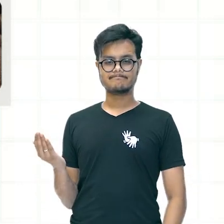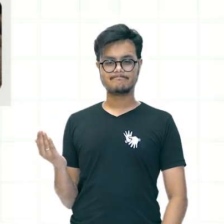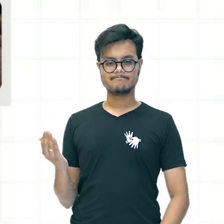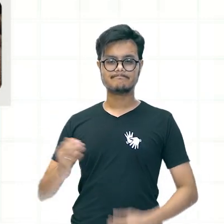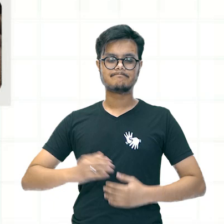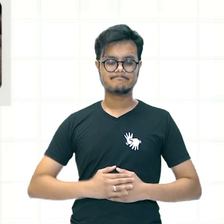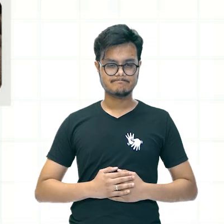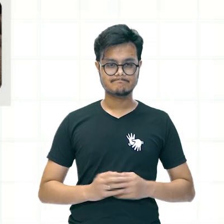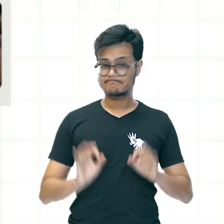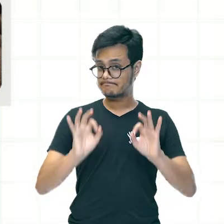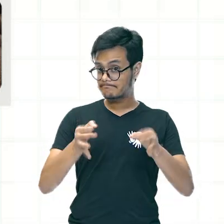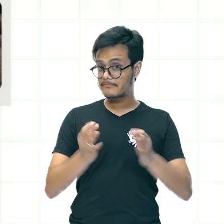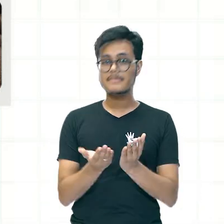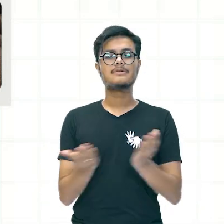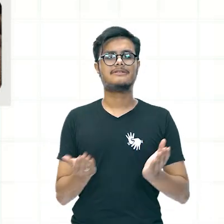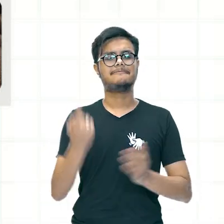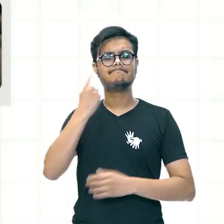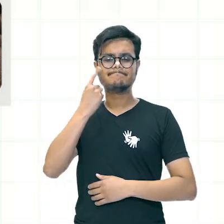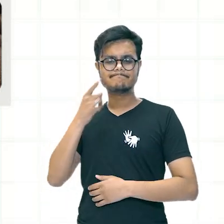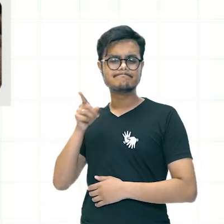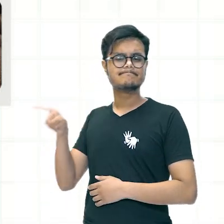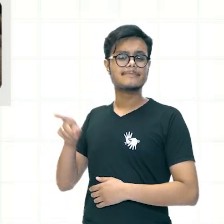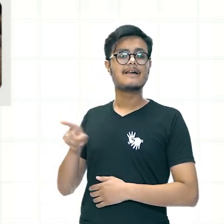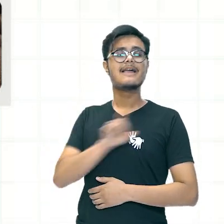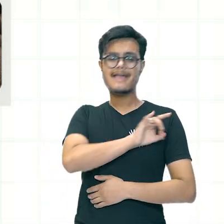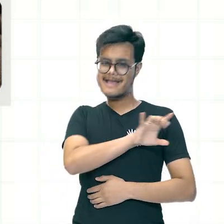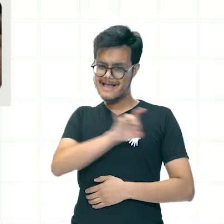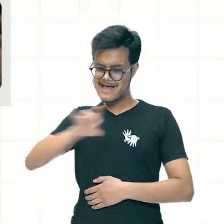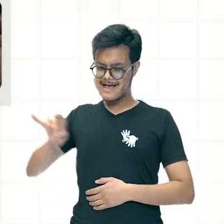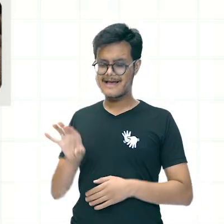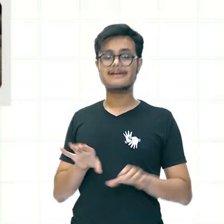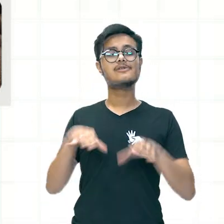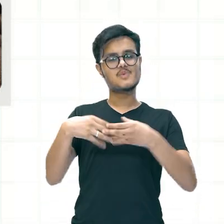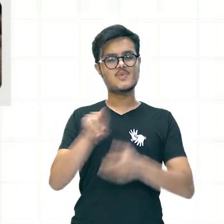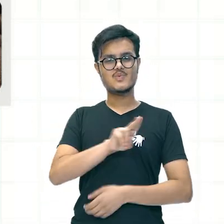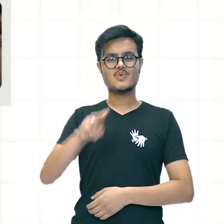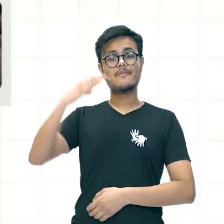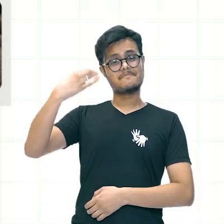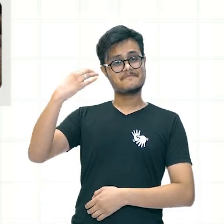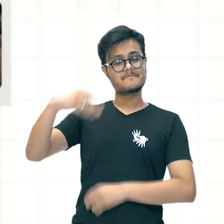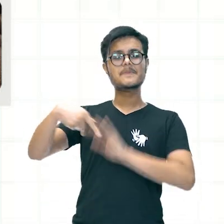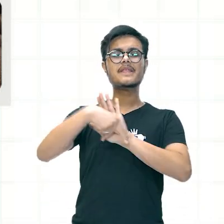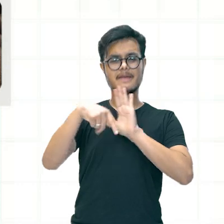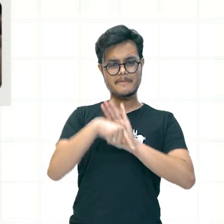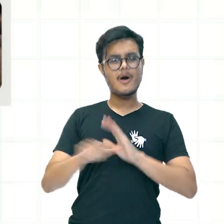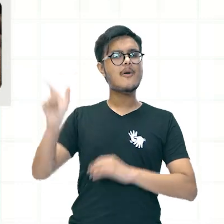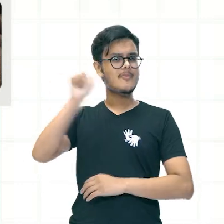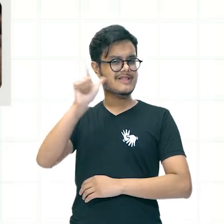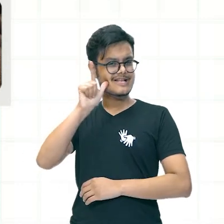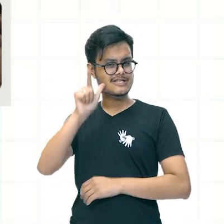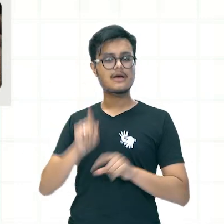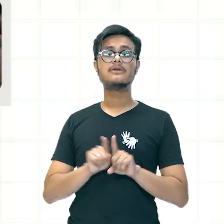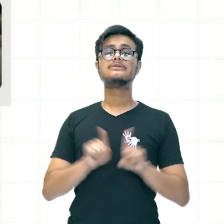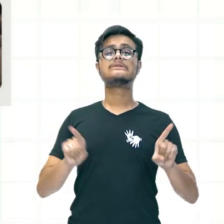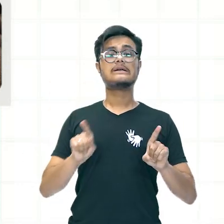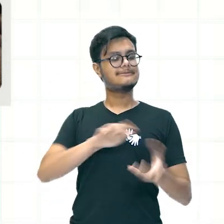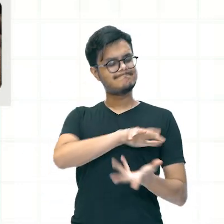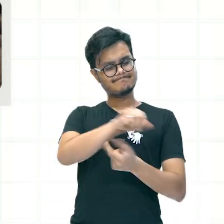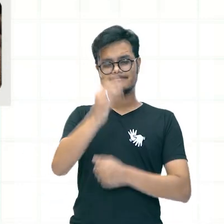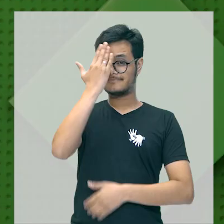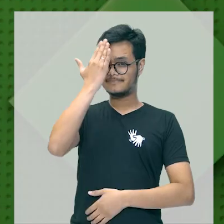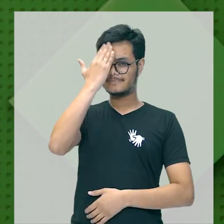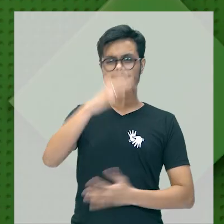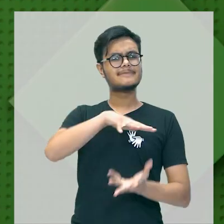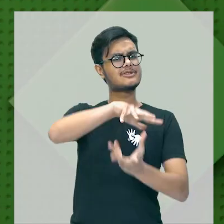Homo sapiens, certo? Então você observou aí que cada ser vivo tem o seu nome específico e ele vai ser conhecido em qualquer